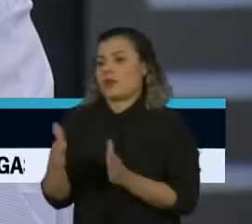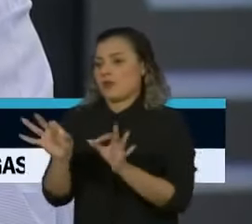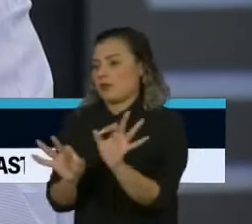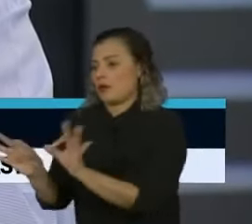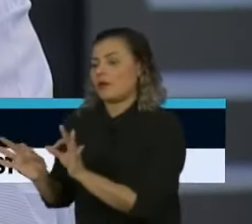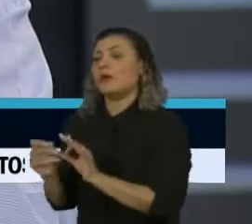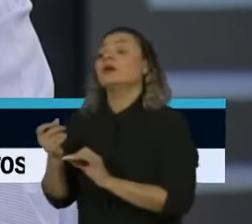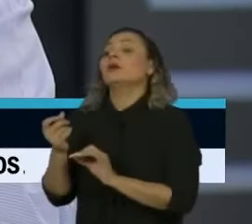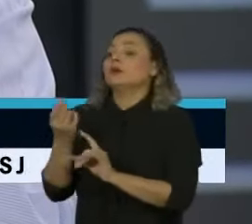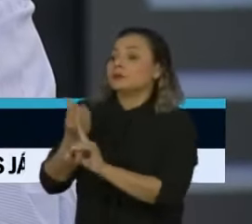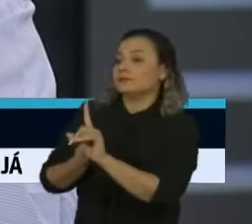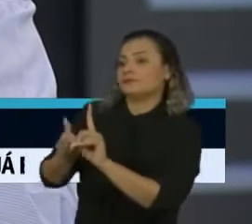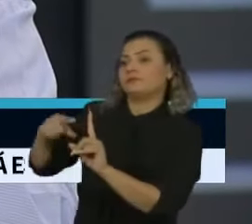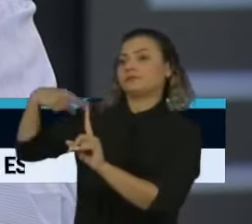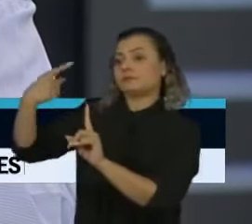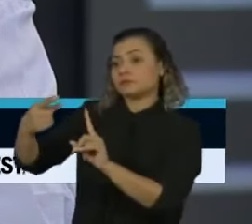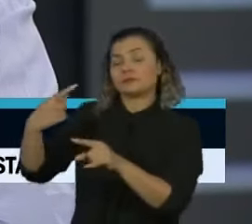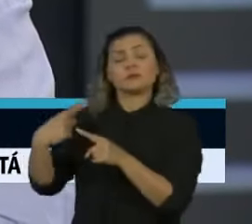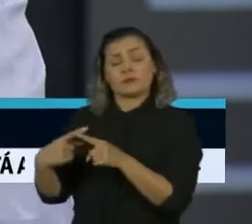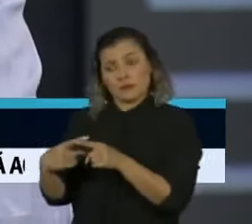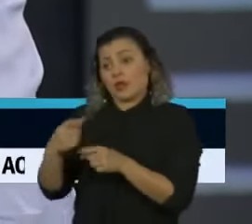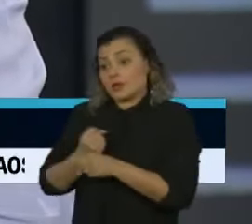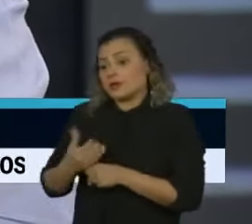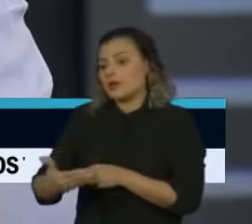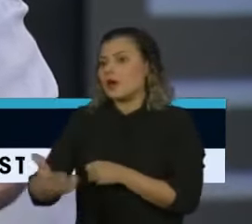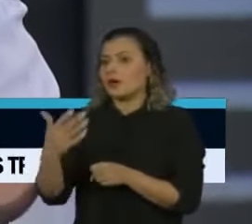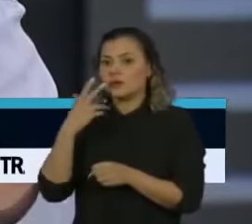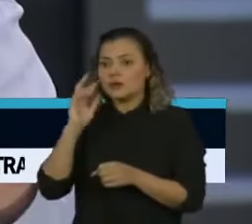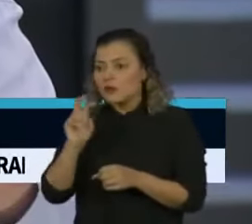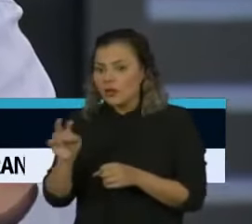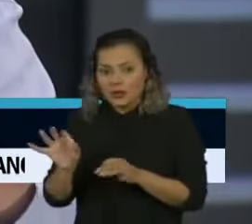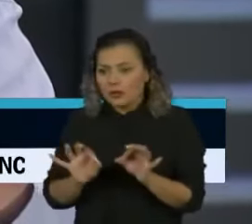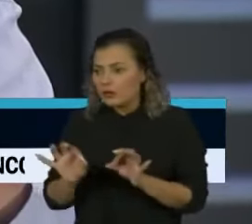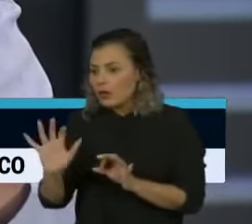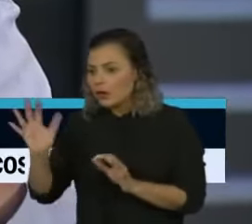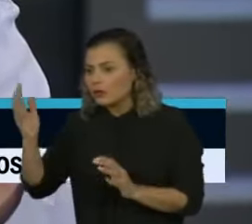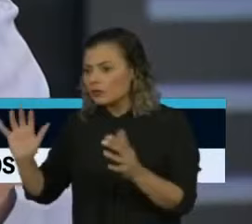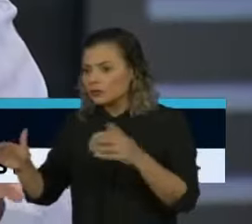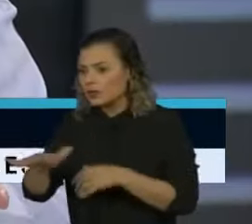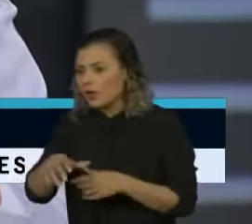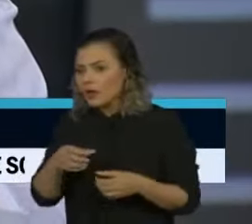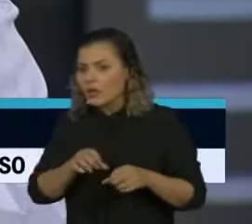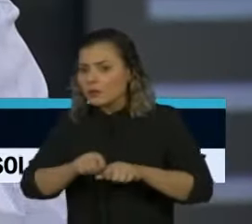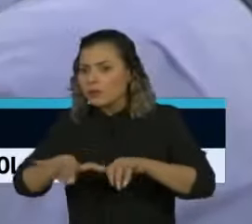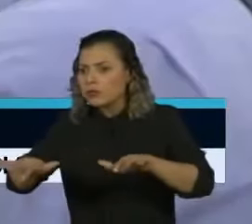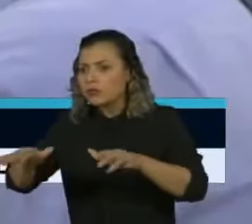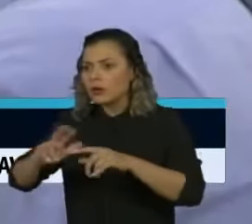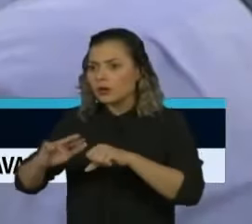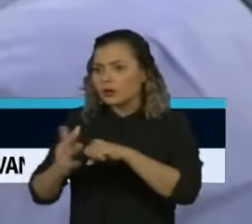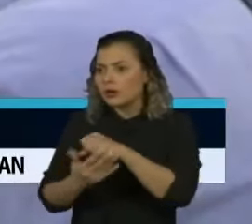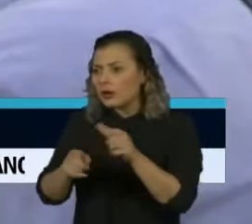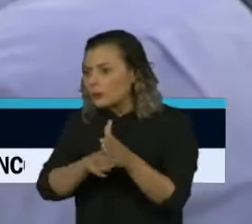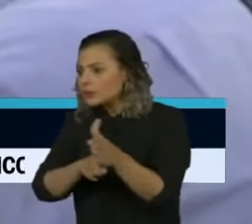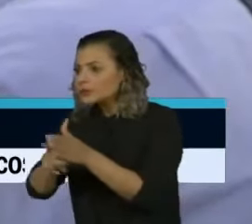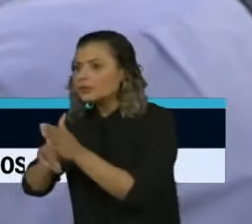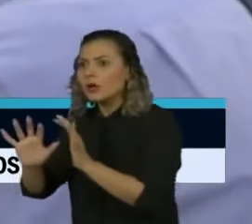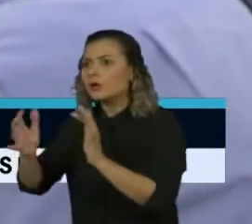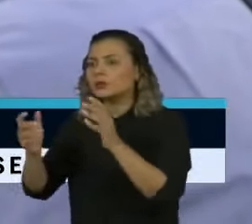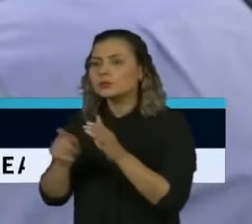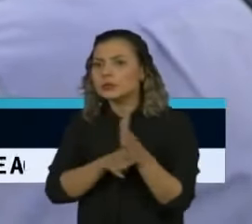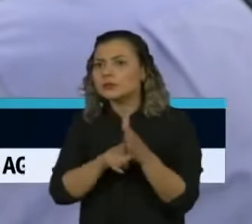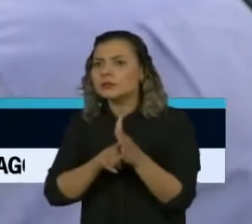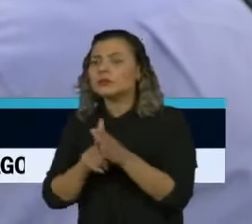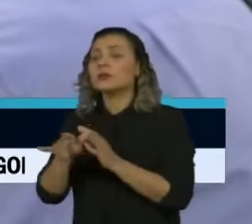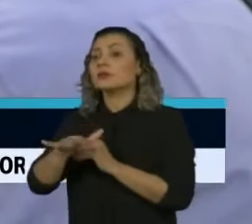segundo semestre do ano que vem. Temos que aproveitar esse ano, olhar o que está acontecendo do ponto de vista epidemiológico, olhar as pesquisas que nós estamos fazendo